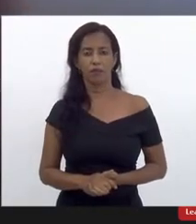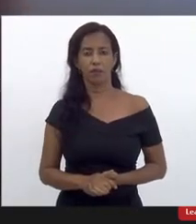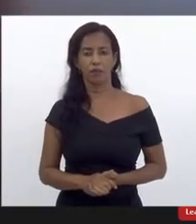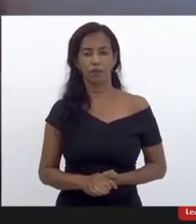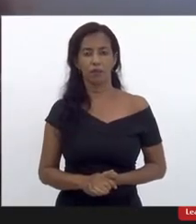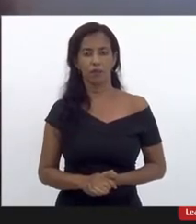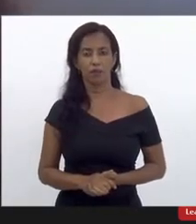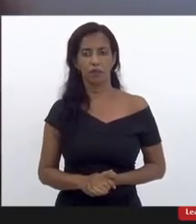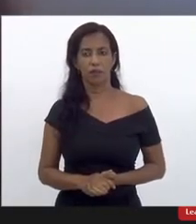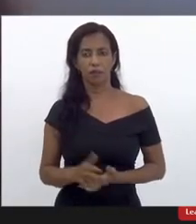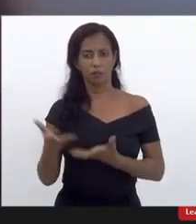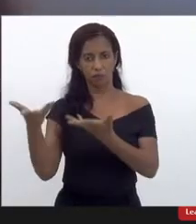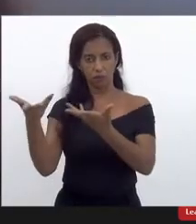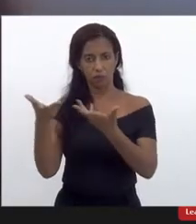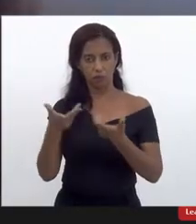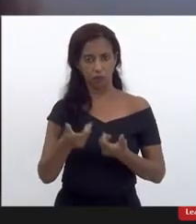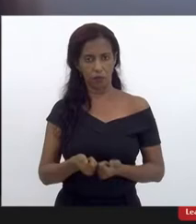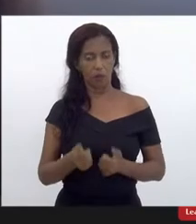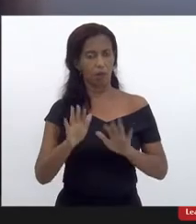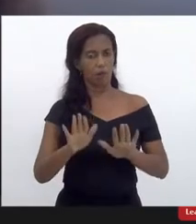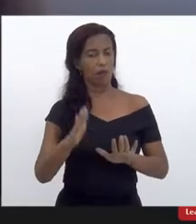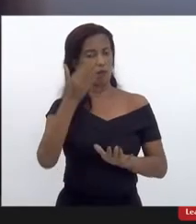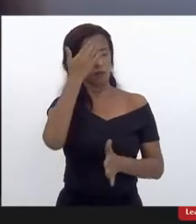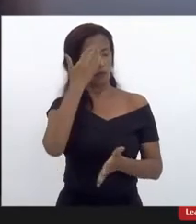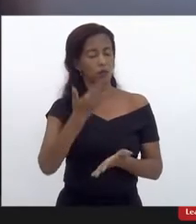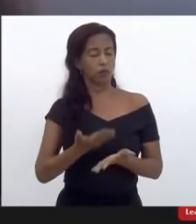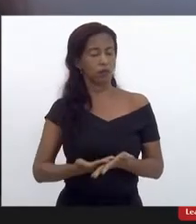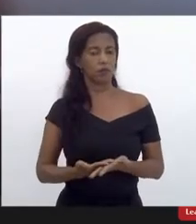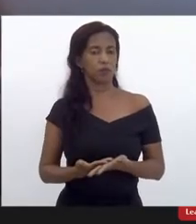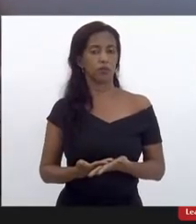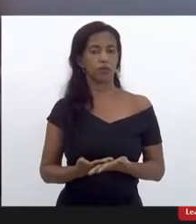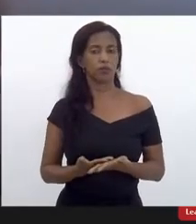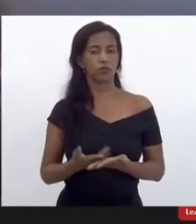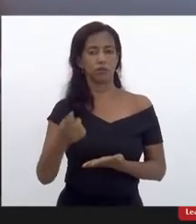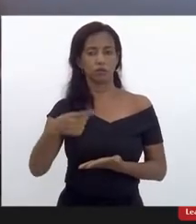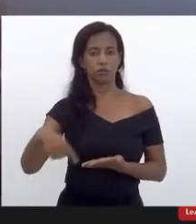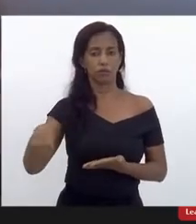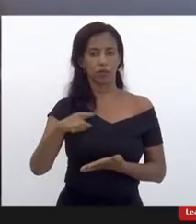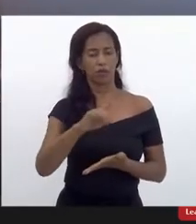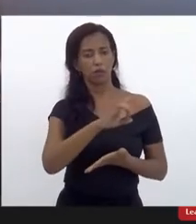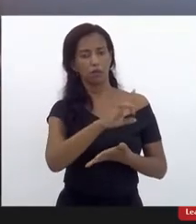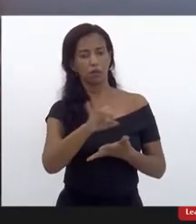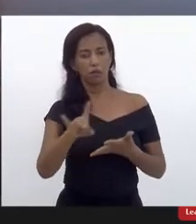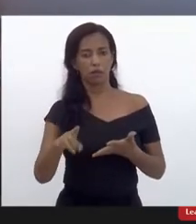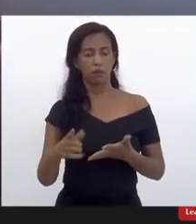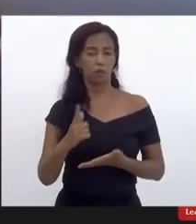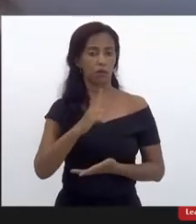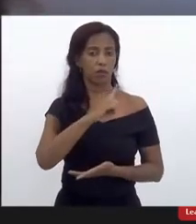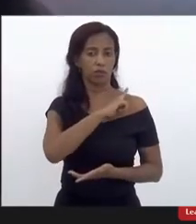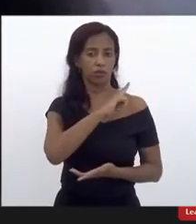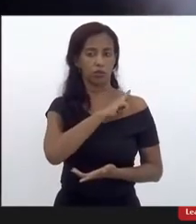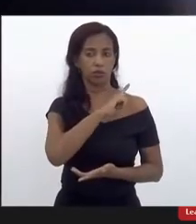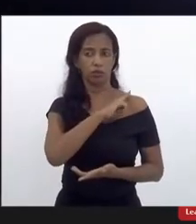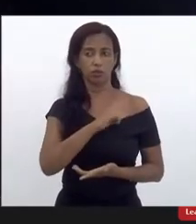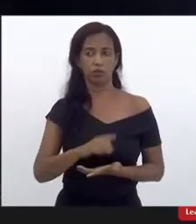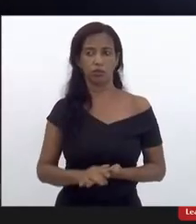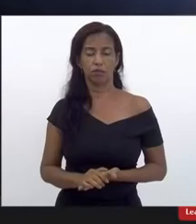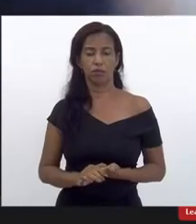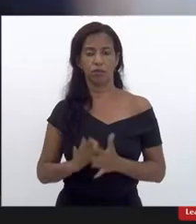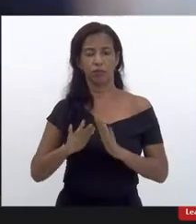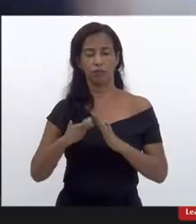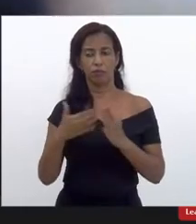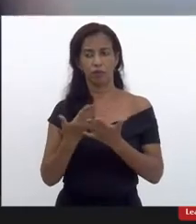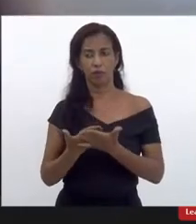atendidas, mas eu acredito que essas questões para as gestões, para a gestão